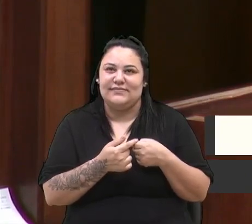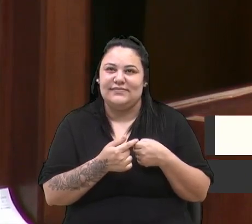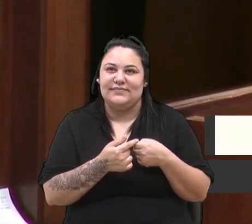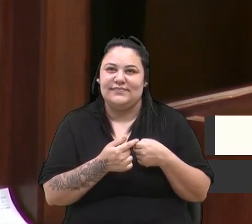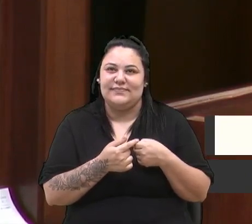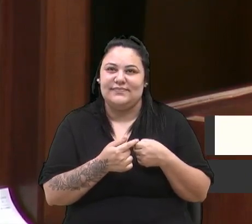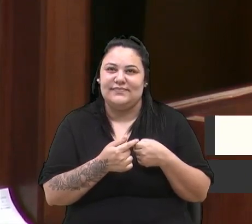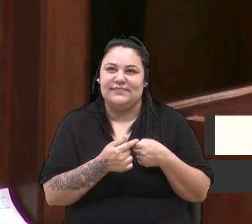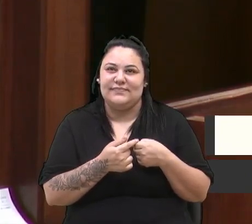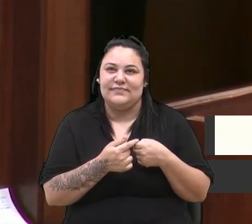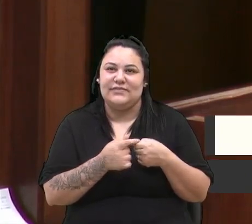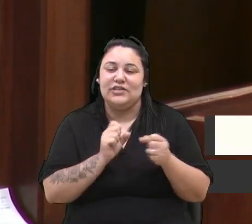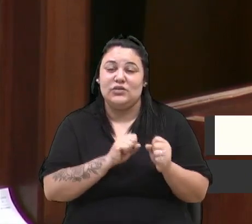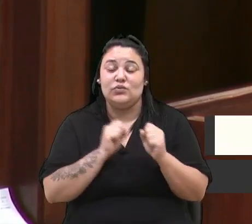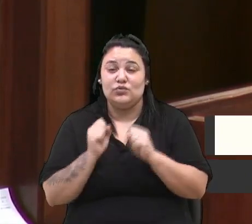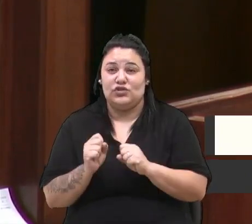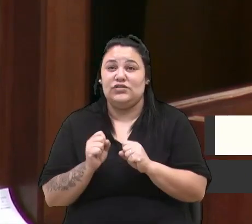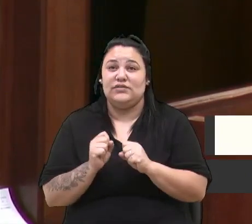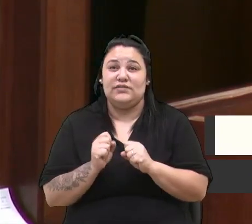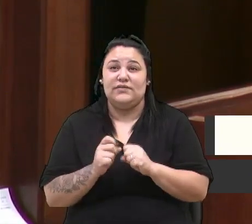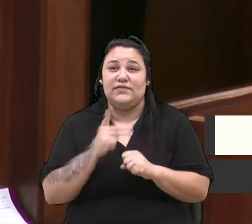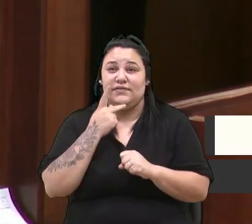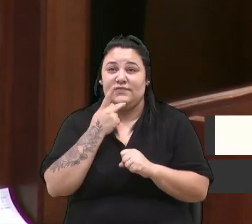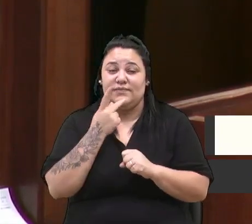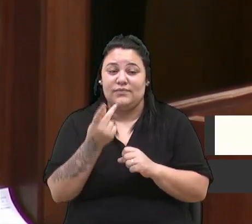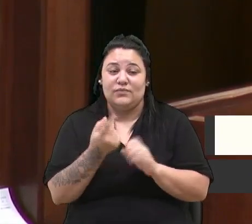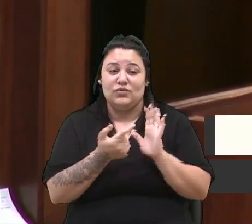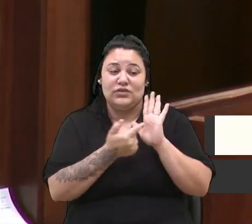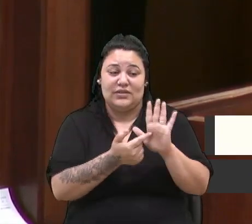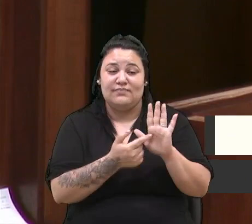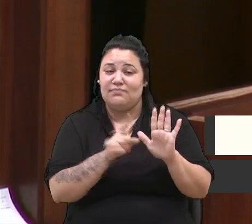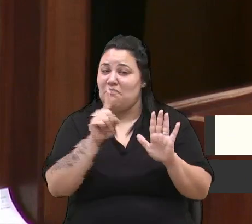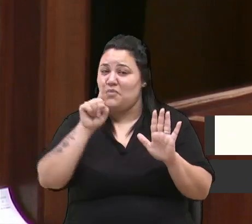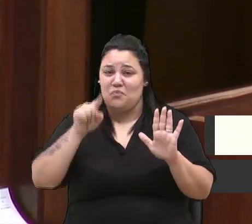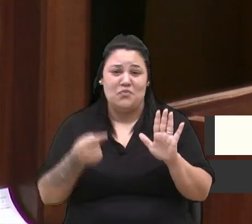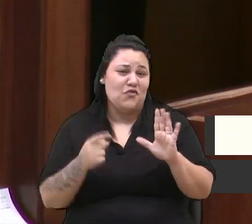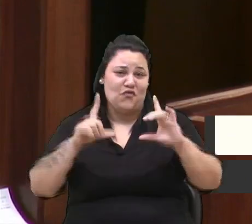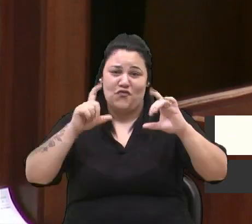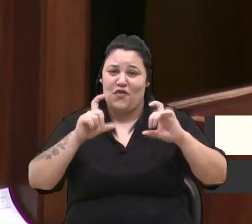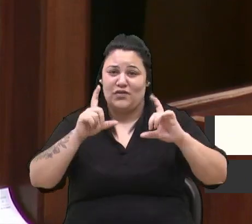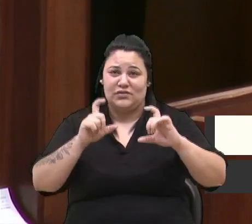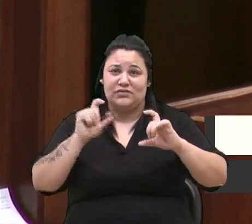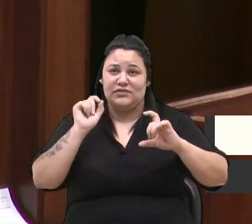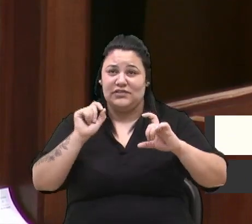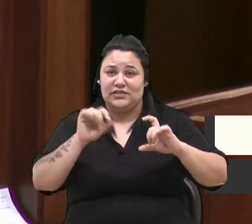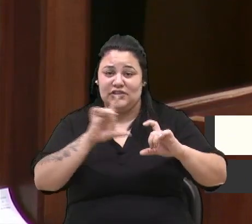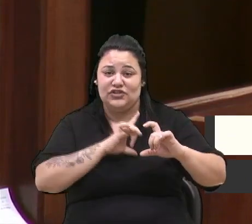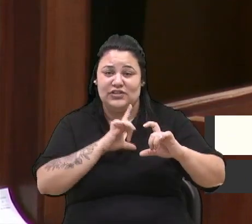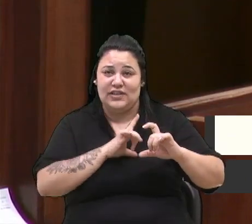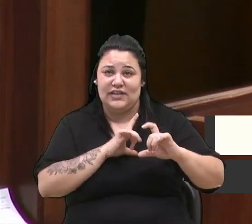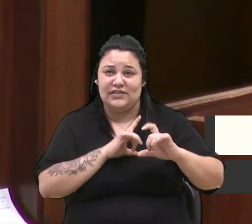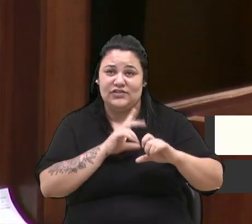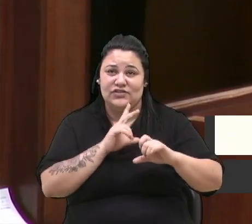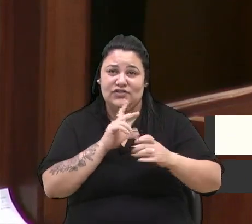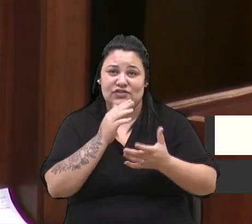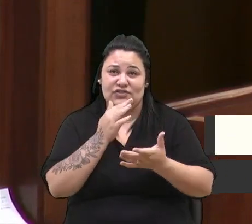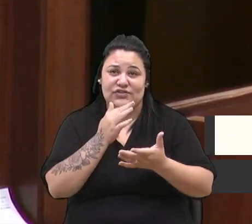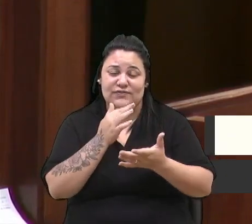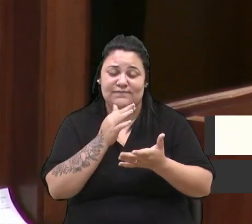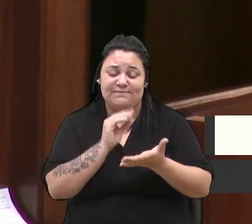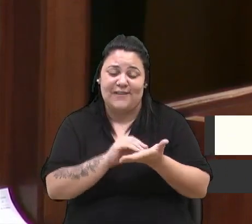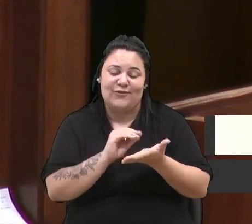E eu poderia trazer 1000 imagens do que a gente tem de descuido, de